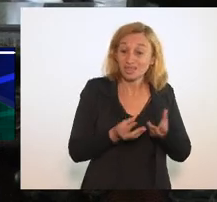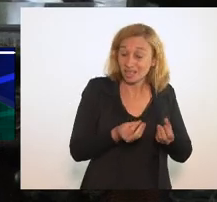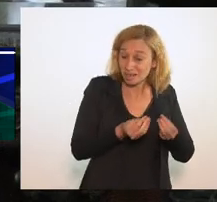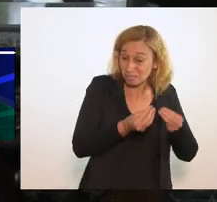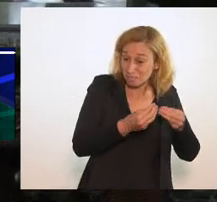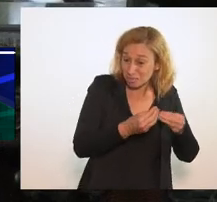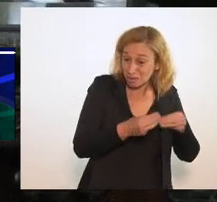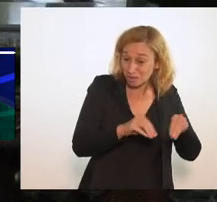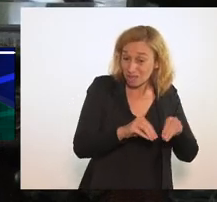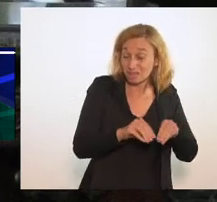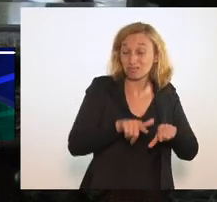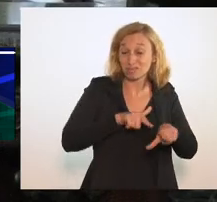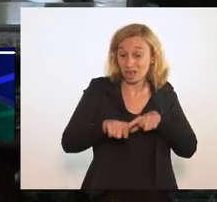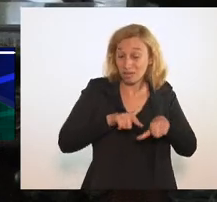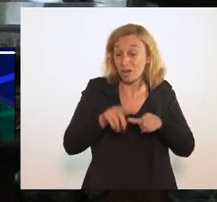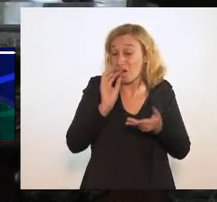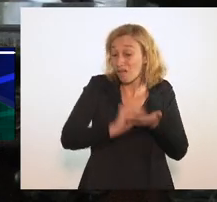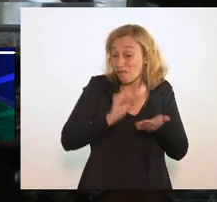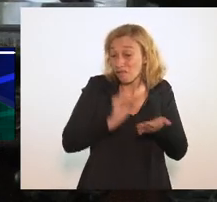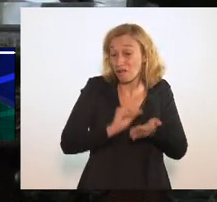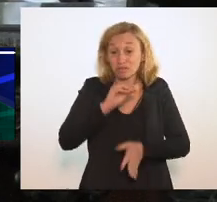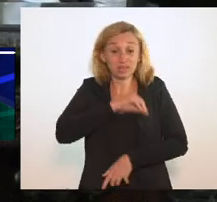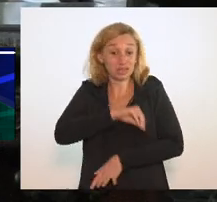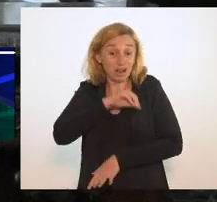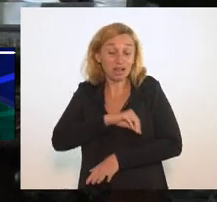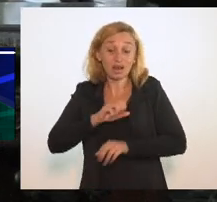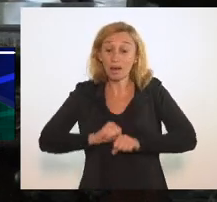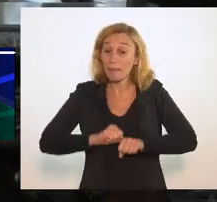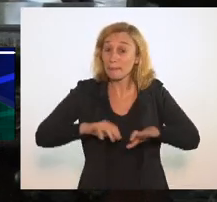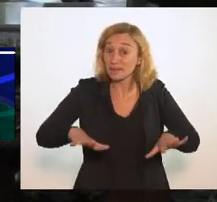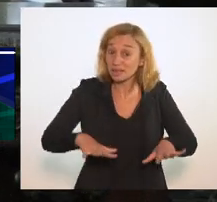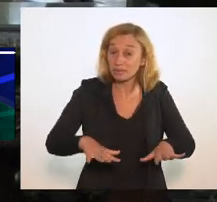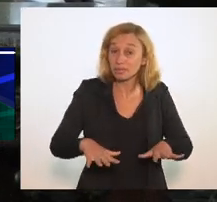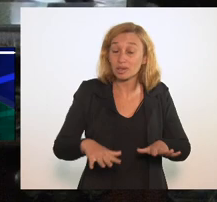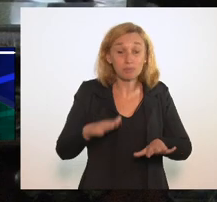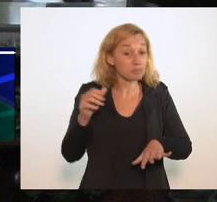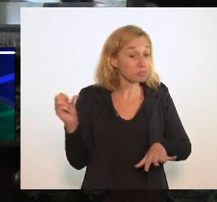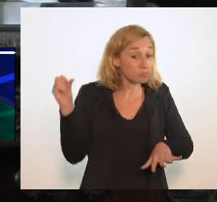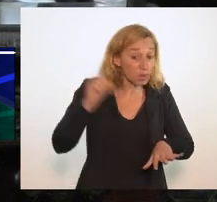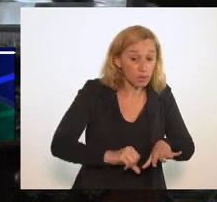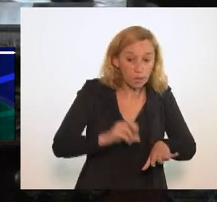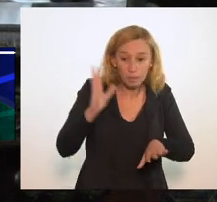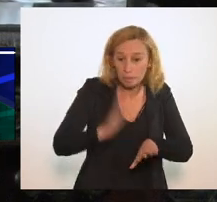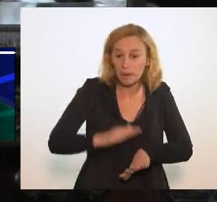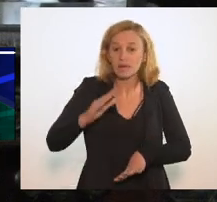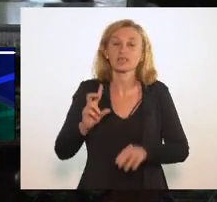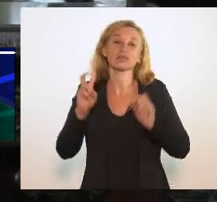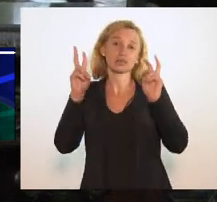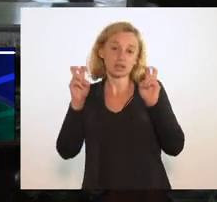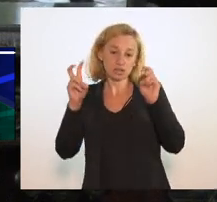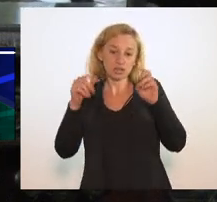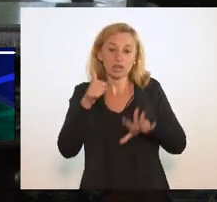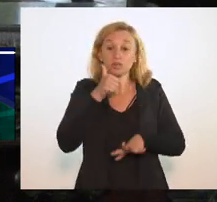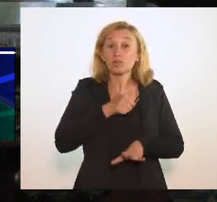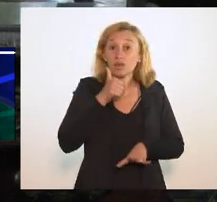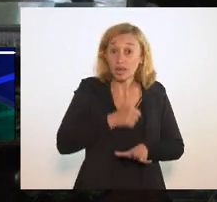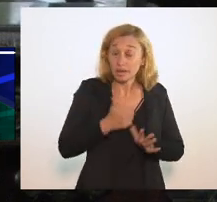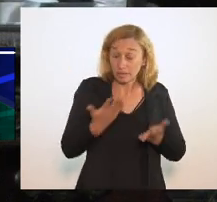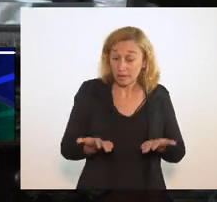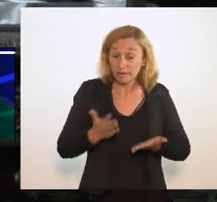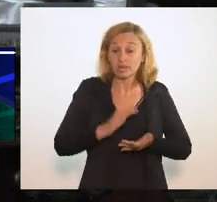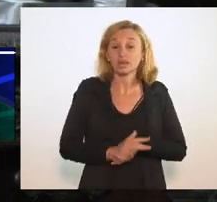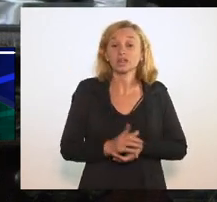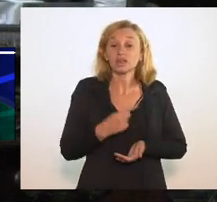de trabalho, com a falta de salário. Então, a pandemia agravou a situação das mulheres de uma tal forma